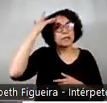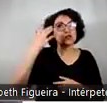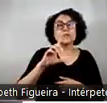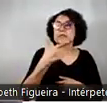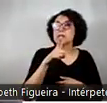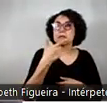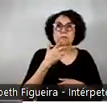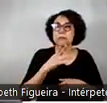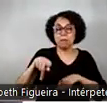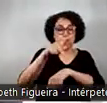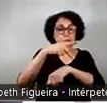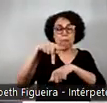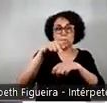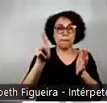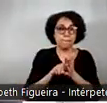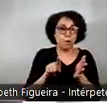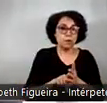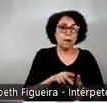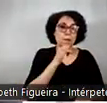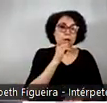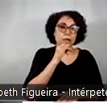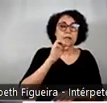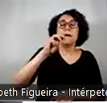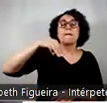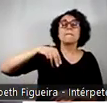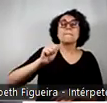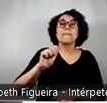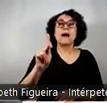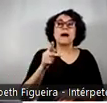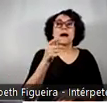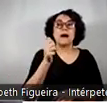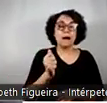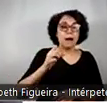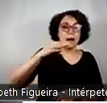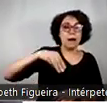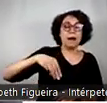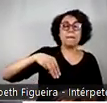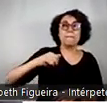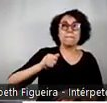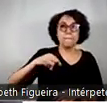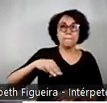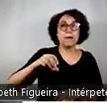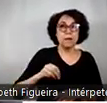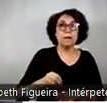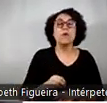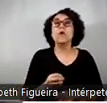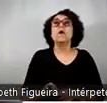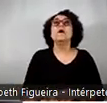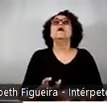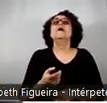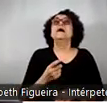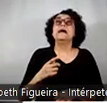conhecido, assim, que é a Mahamamo, né, e sua família, né, que foram as primeiras pessoas reconhecidas, né, como apátridas no Brasil, né, a partir da nova lei